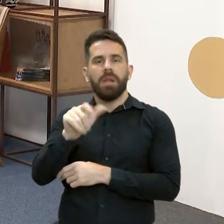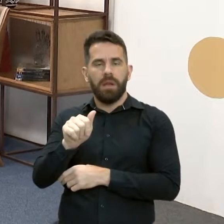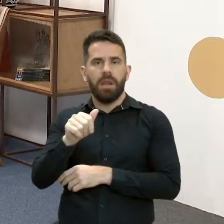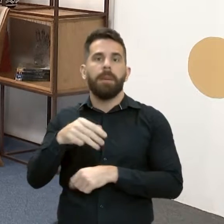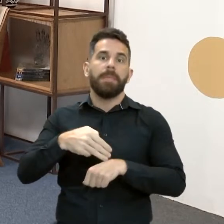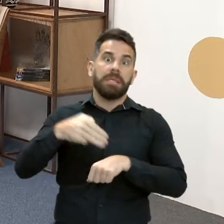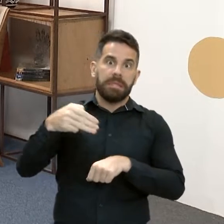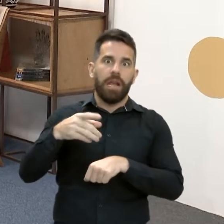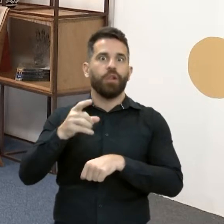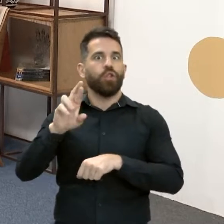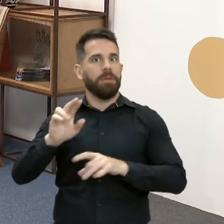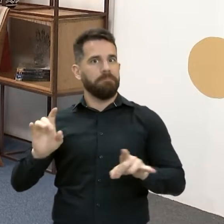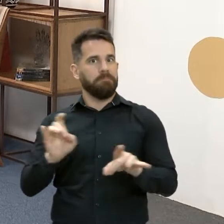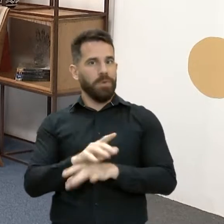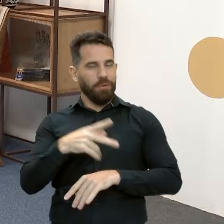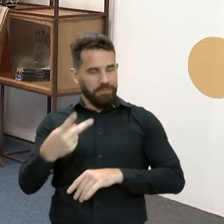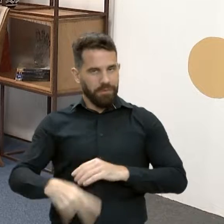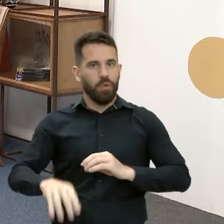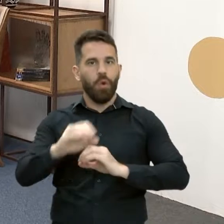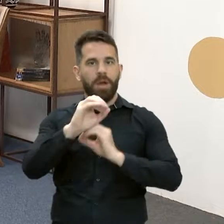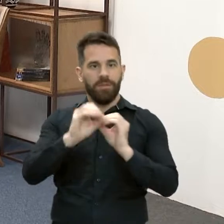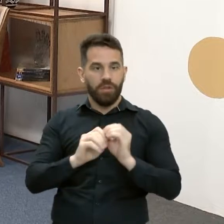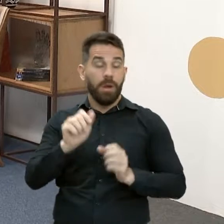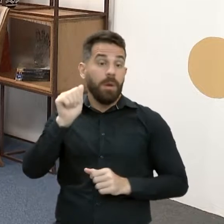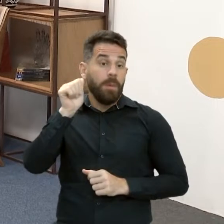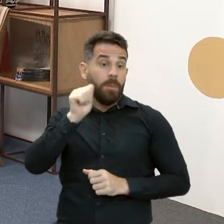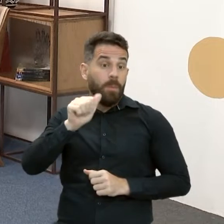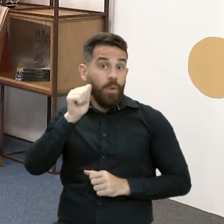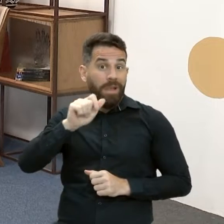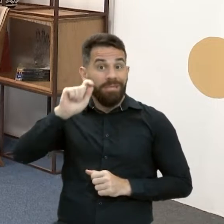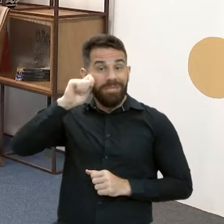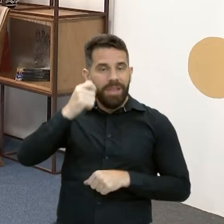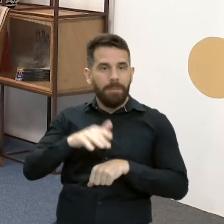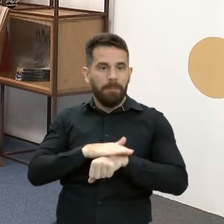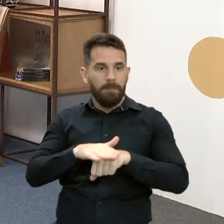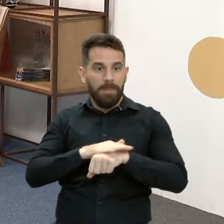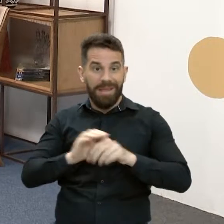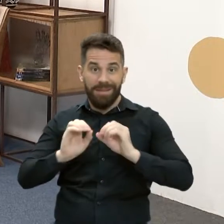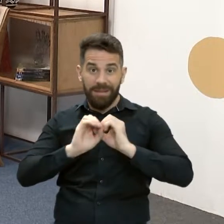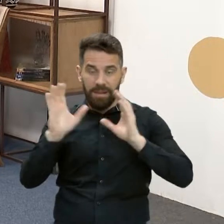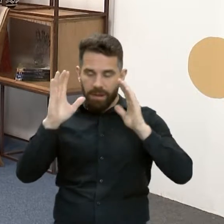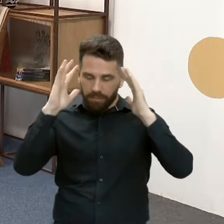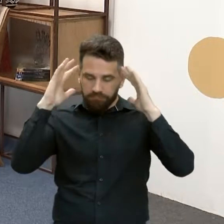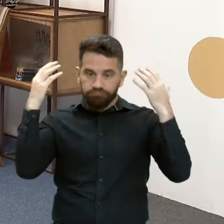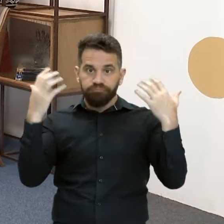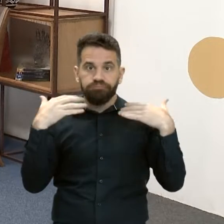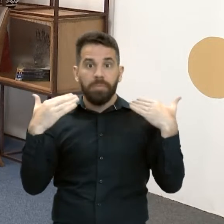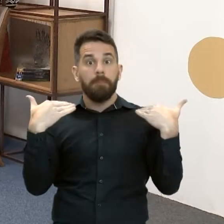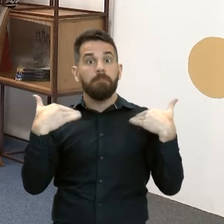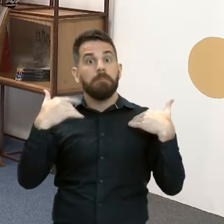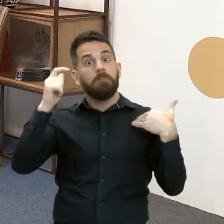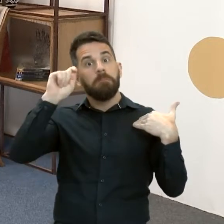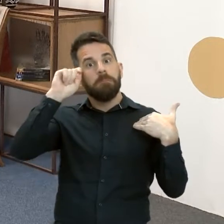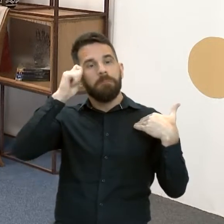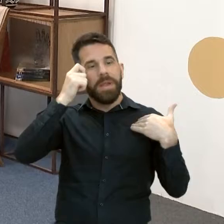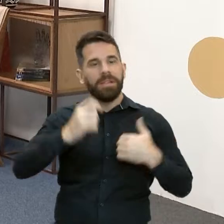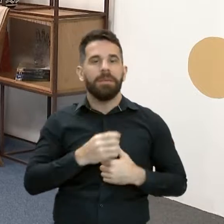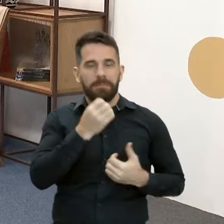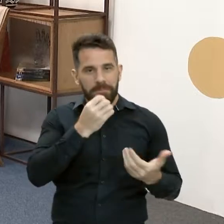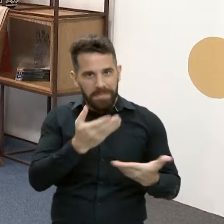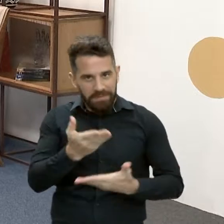se descreve como uma mulher negra de pele clara, com cabelos cacheados, pretos, na altura dos ombros. Seja bem-vinda,